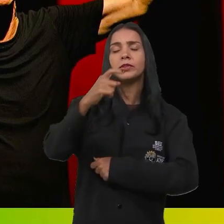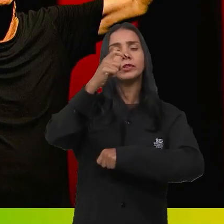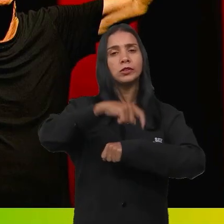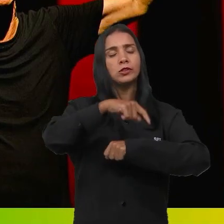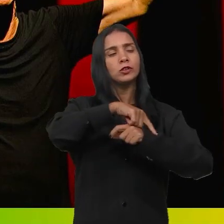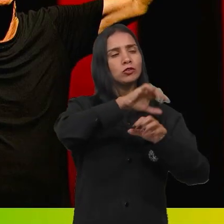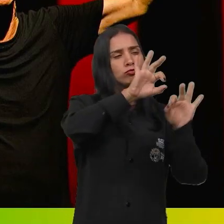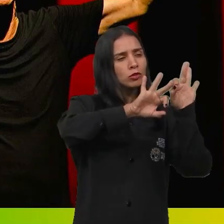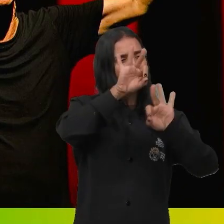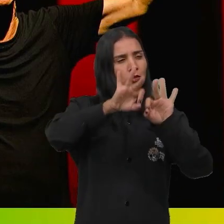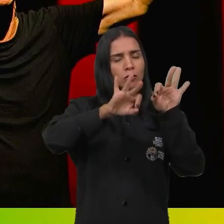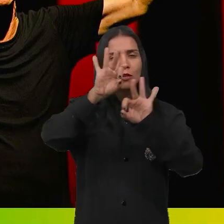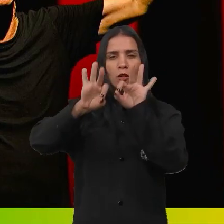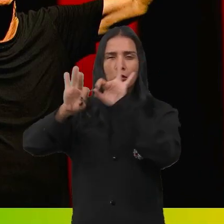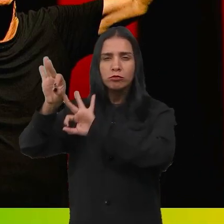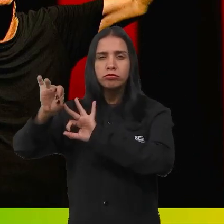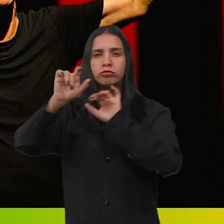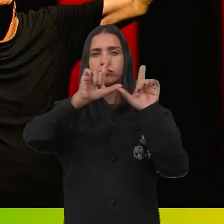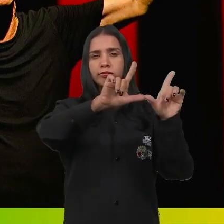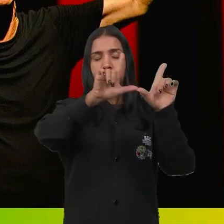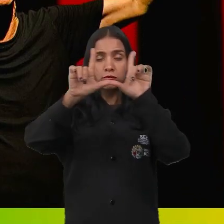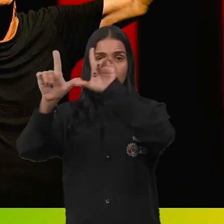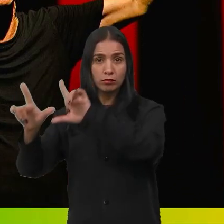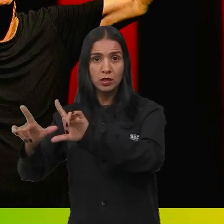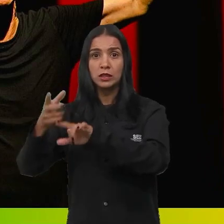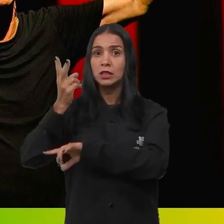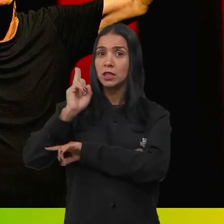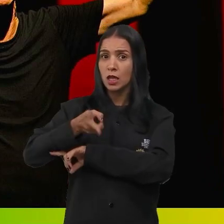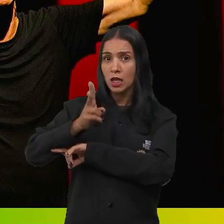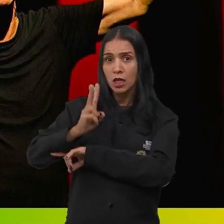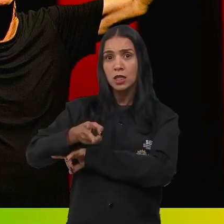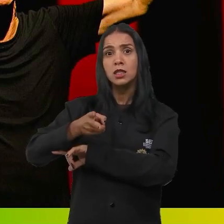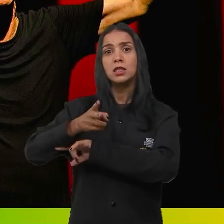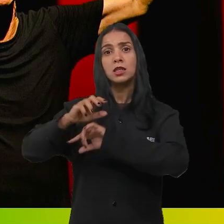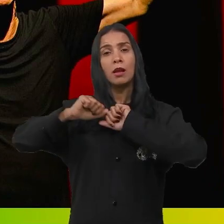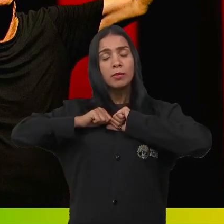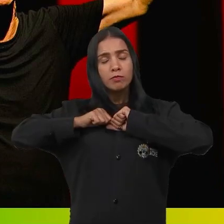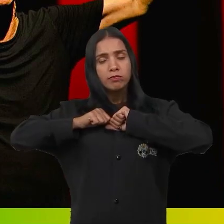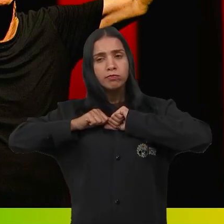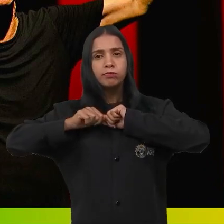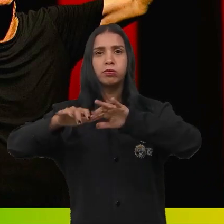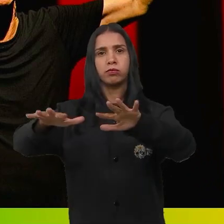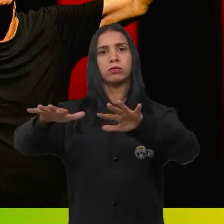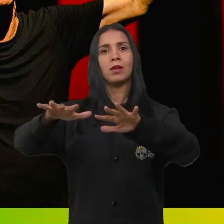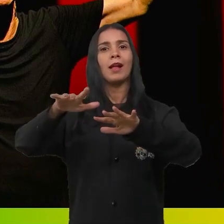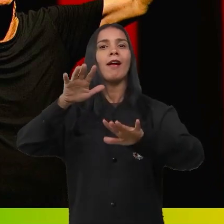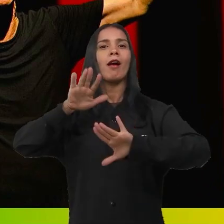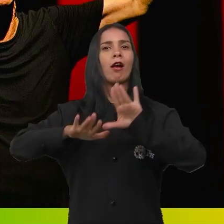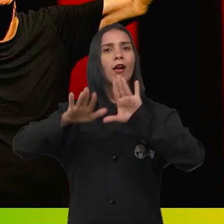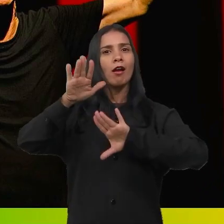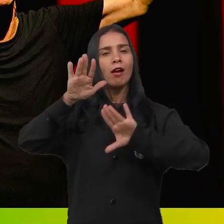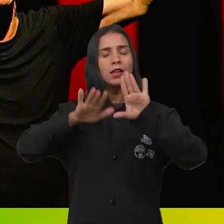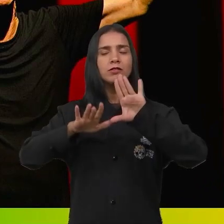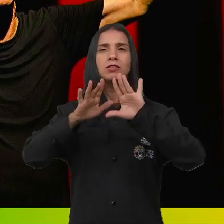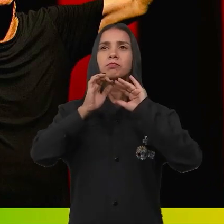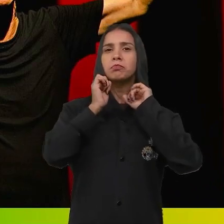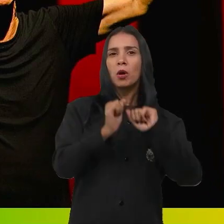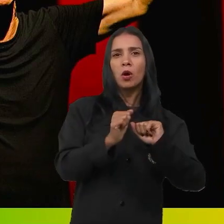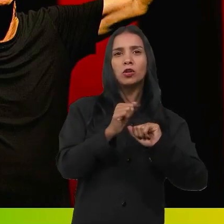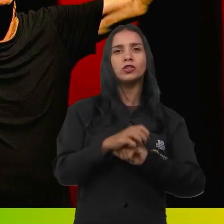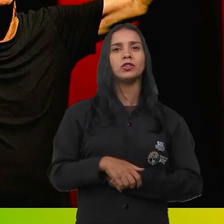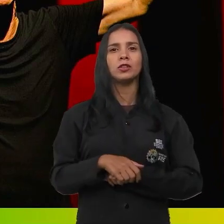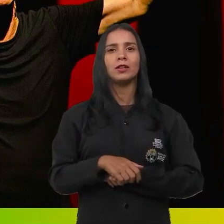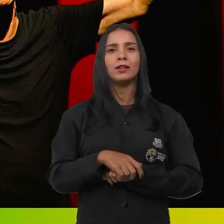expressar nuances complexas. Ela também, esses gestos, eles podem variar desde um leve aceno